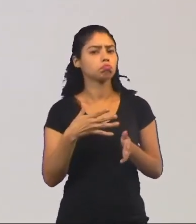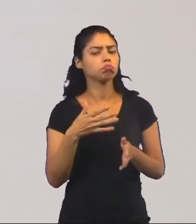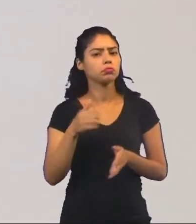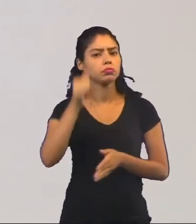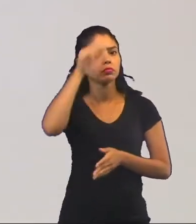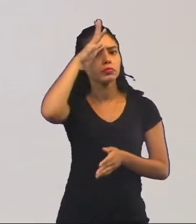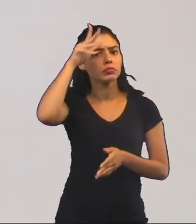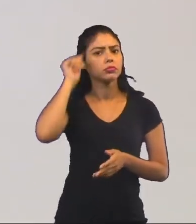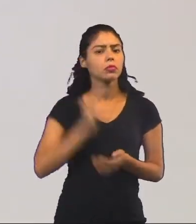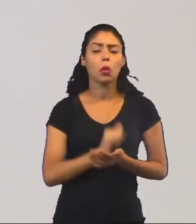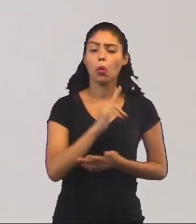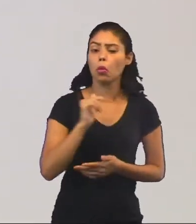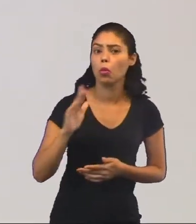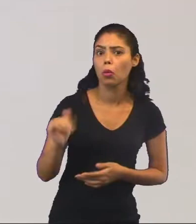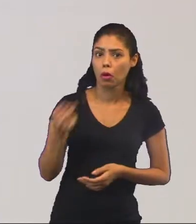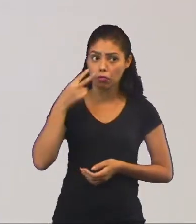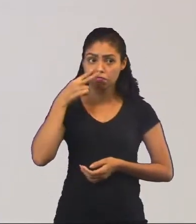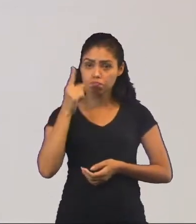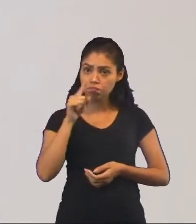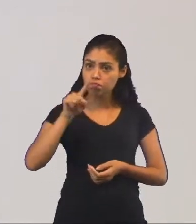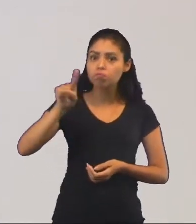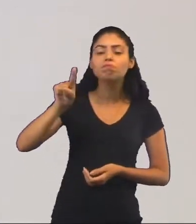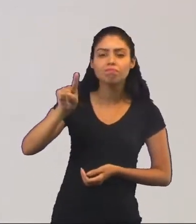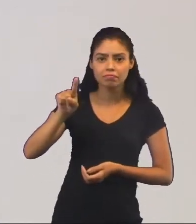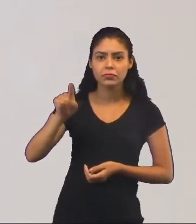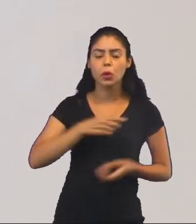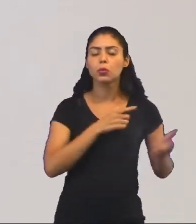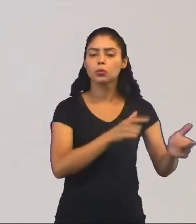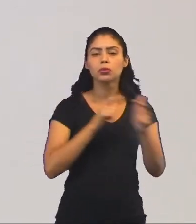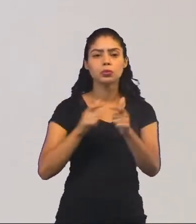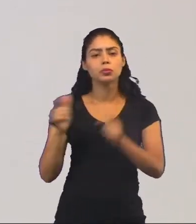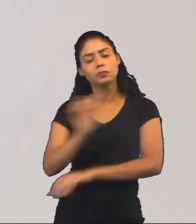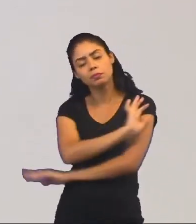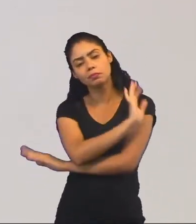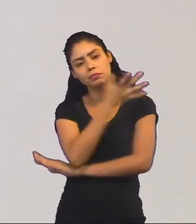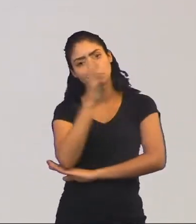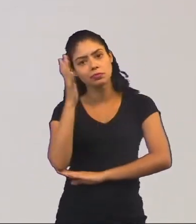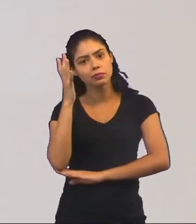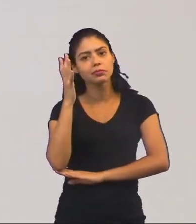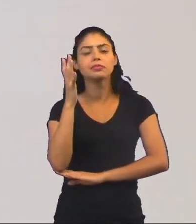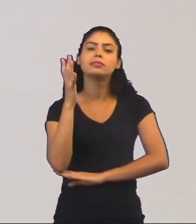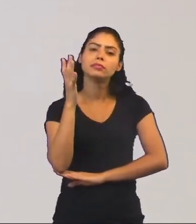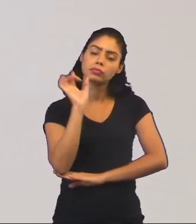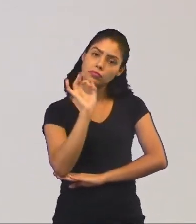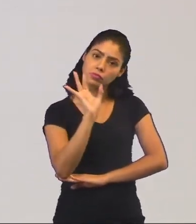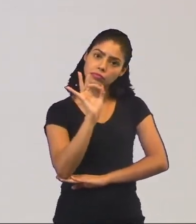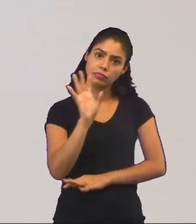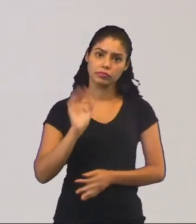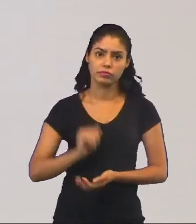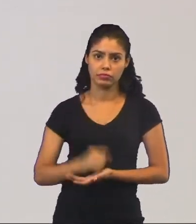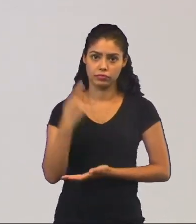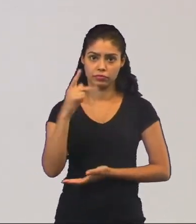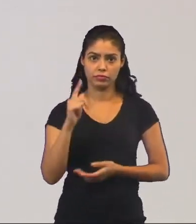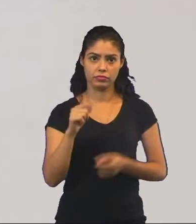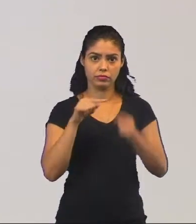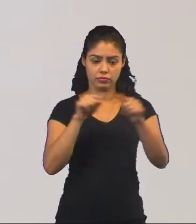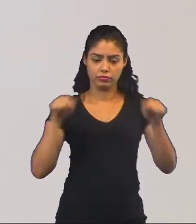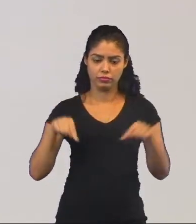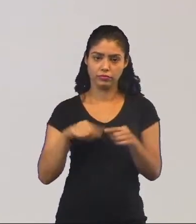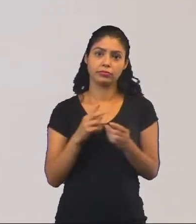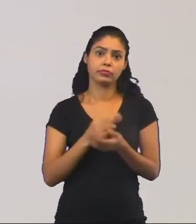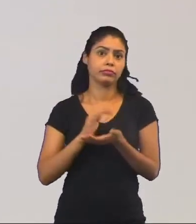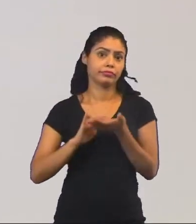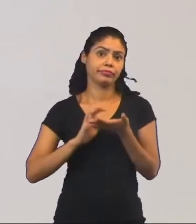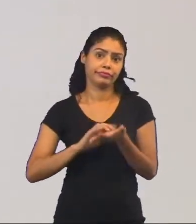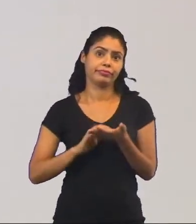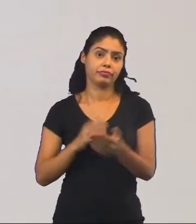e você nunca nem experimentou o ambiente natural e está preso apenas no seu quarto usando o WhatsApp.